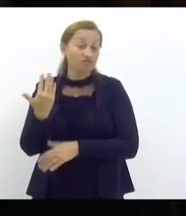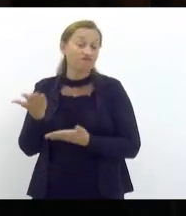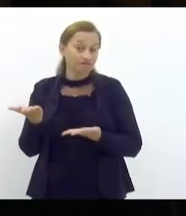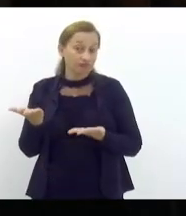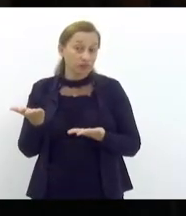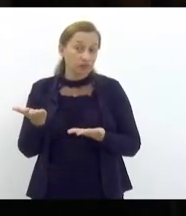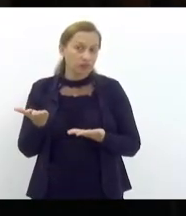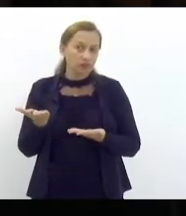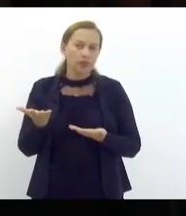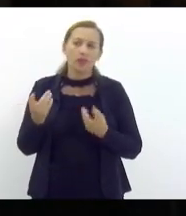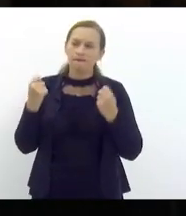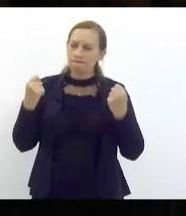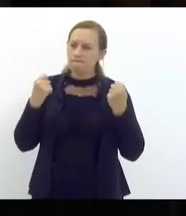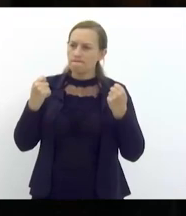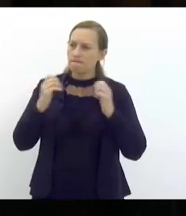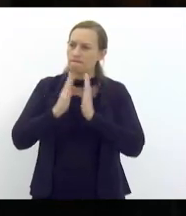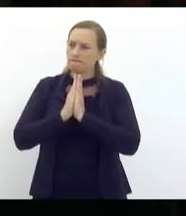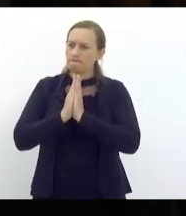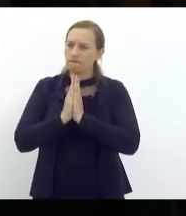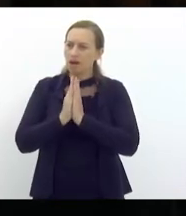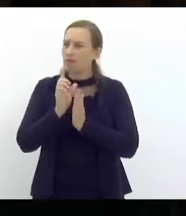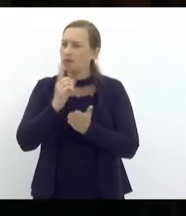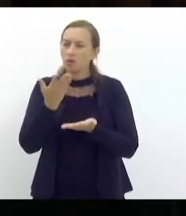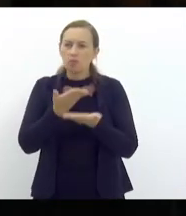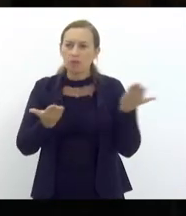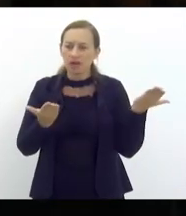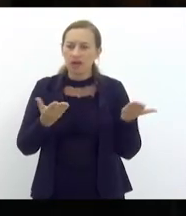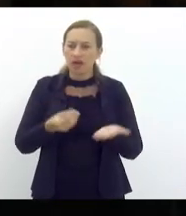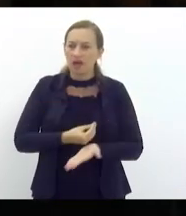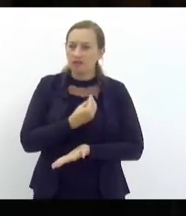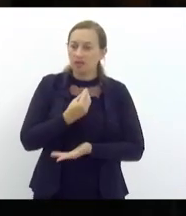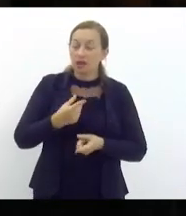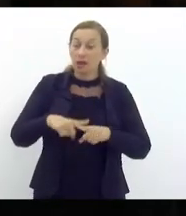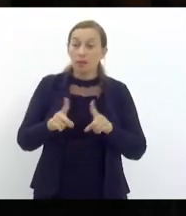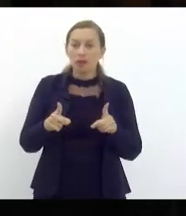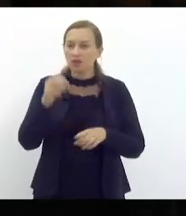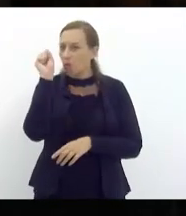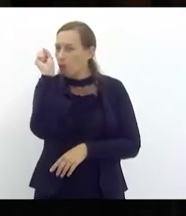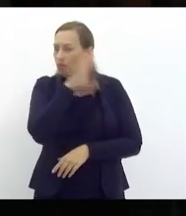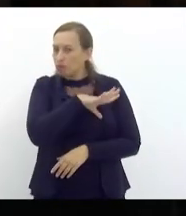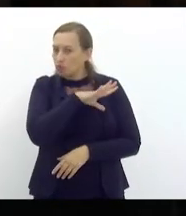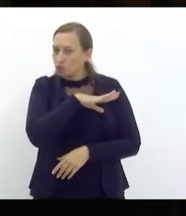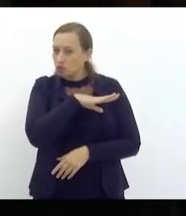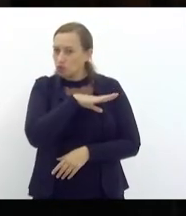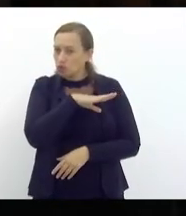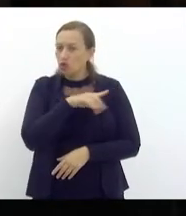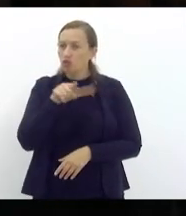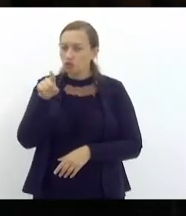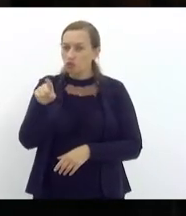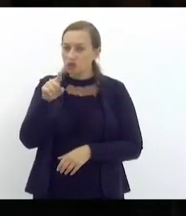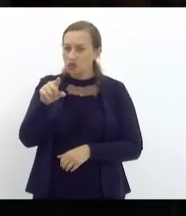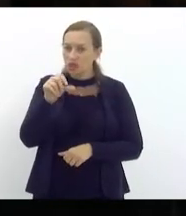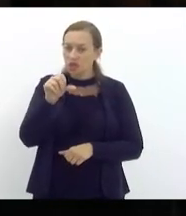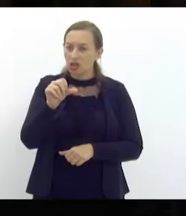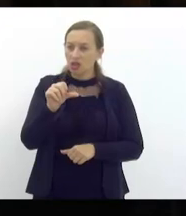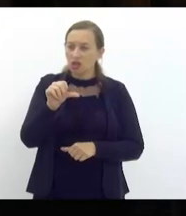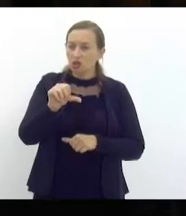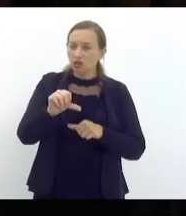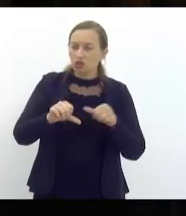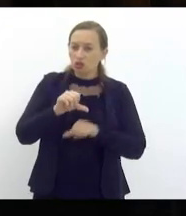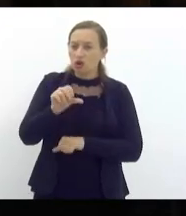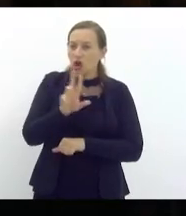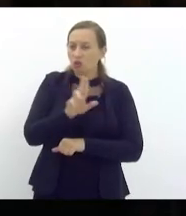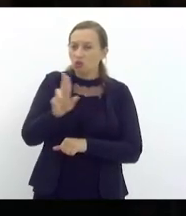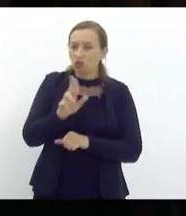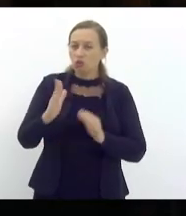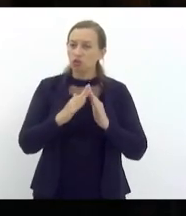a gente torce e Ora para que ninguém perca a vida mas é absurdo você colocar o nome de uma escola